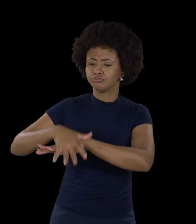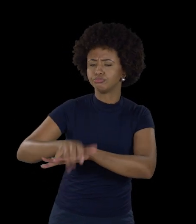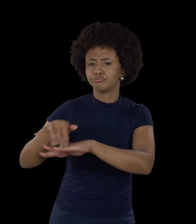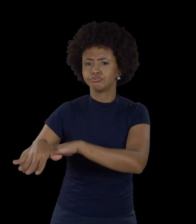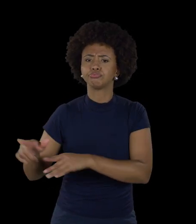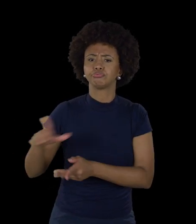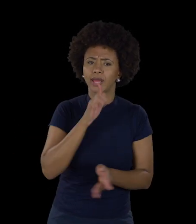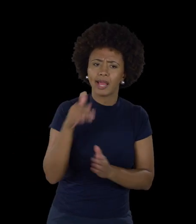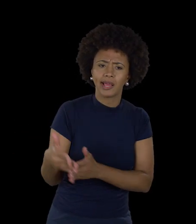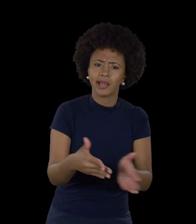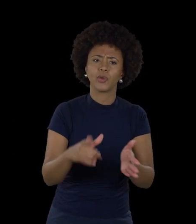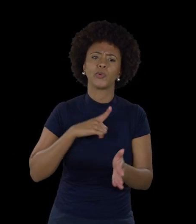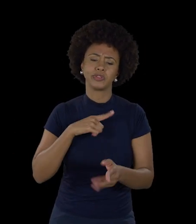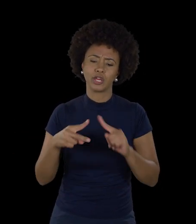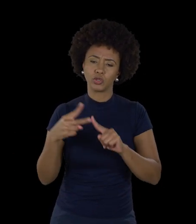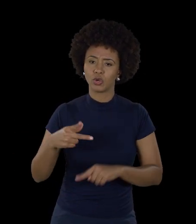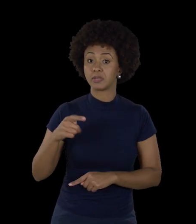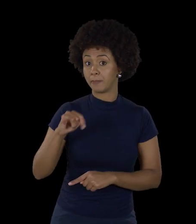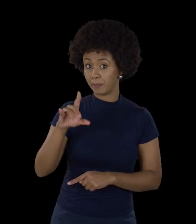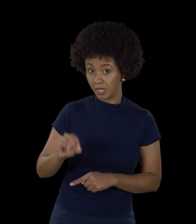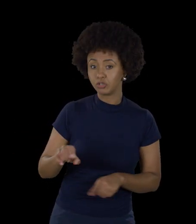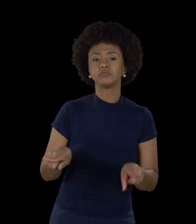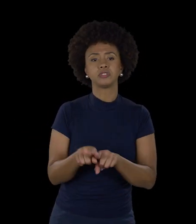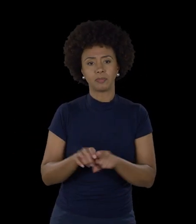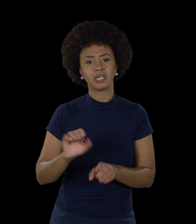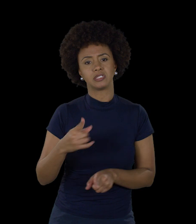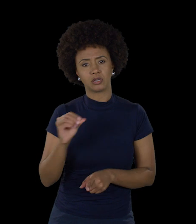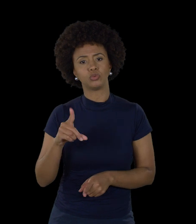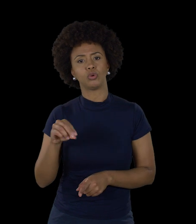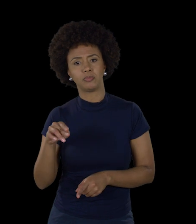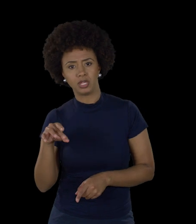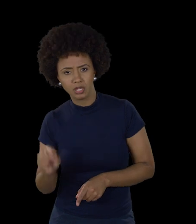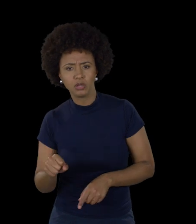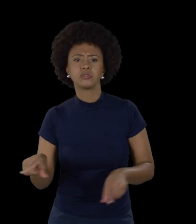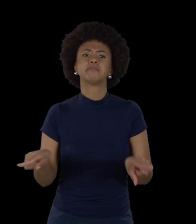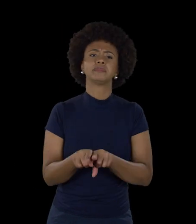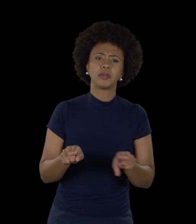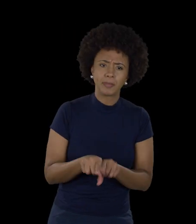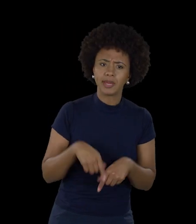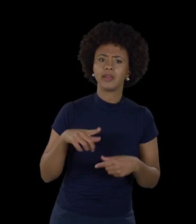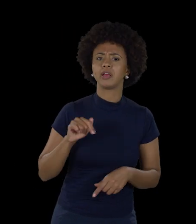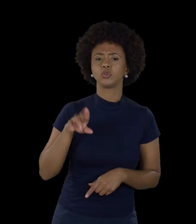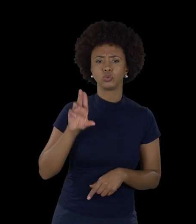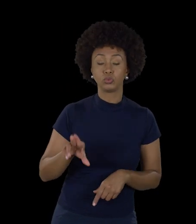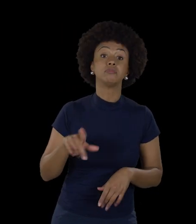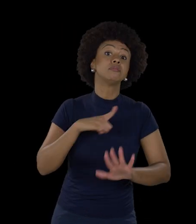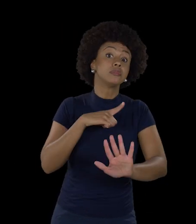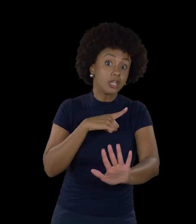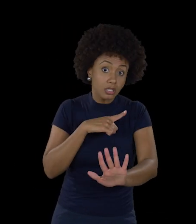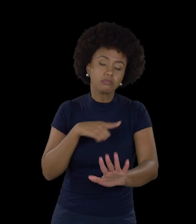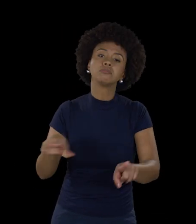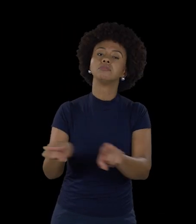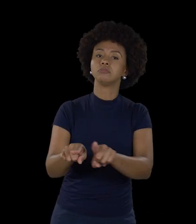temos outros riachos e rios importantes, como o Rio do Peixe, São Domingos, razoavelmente volumosos. Além de ser considerada